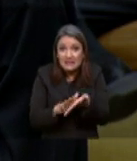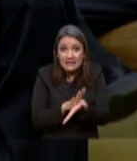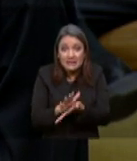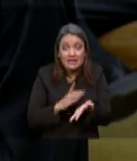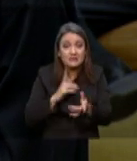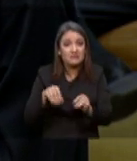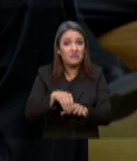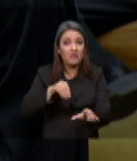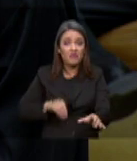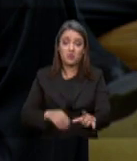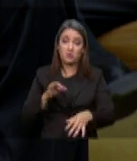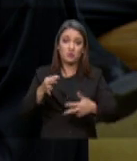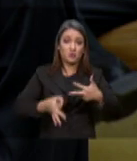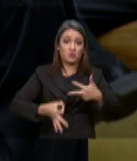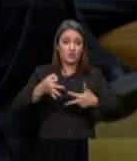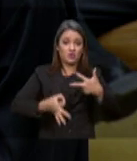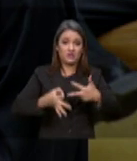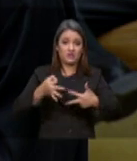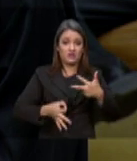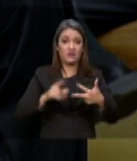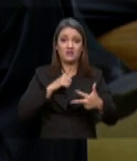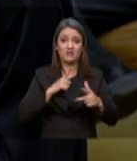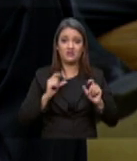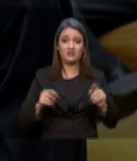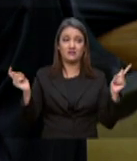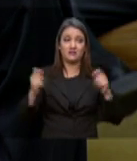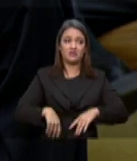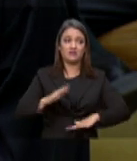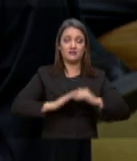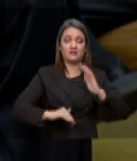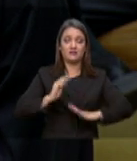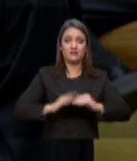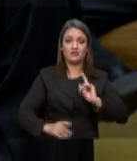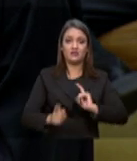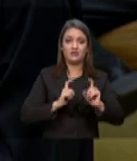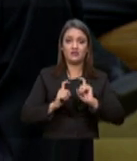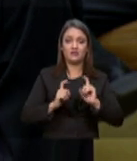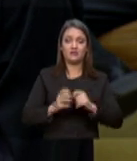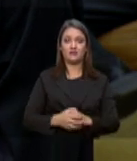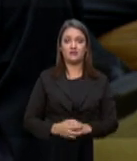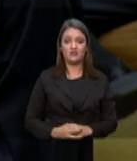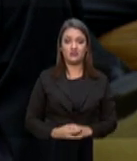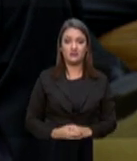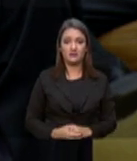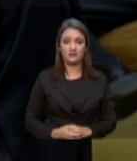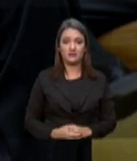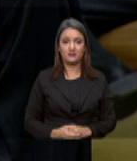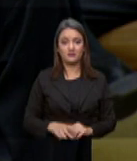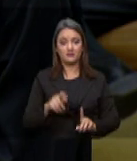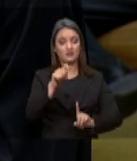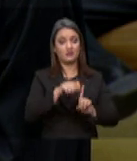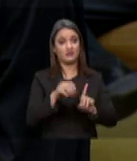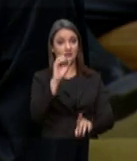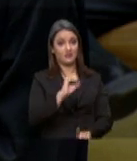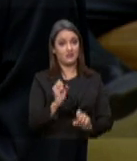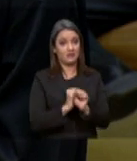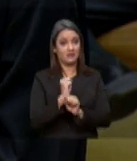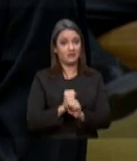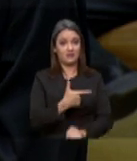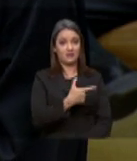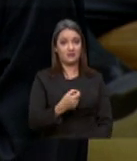inserção do Poder Judiciário na esfera de competência administrativa. Em outubro de